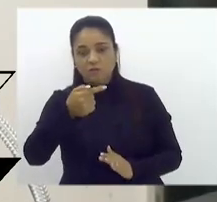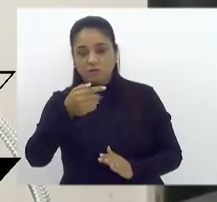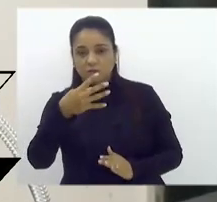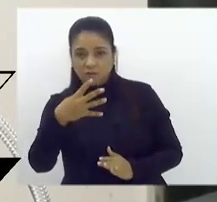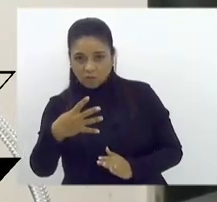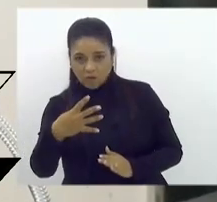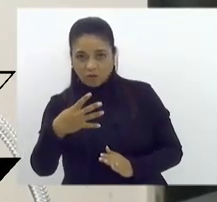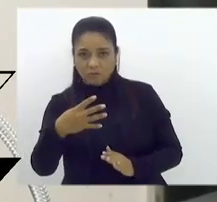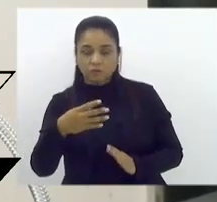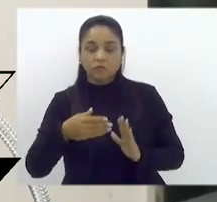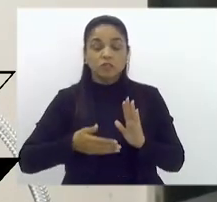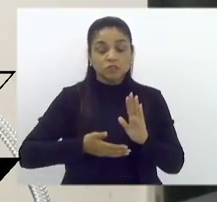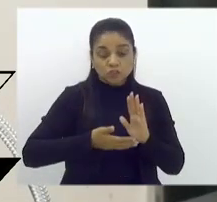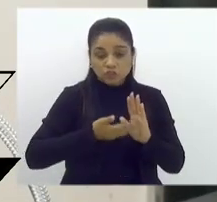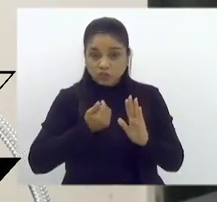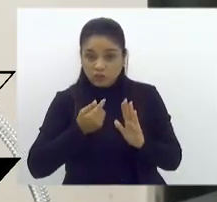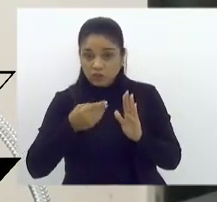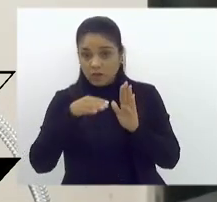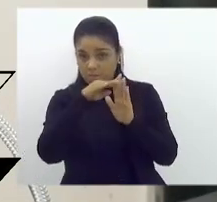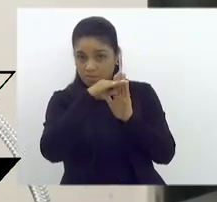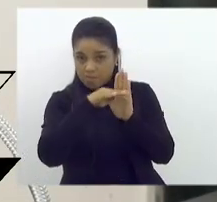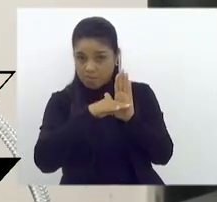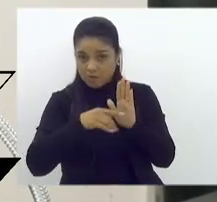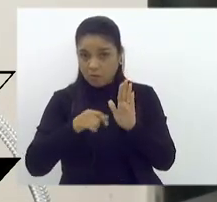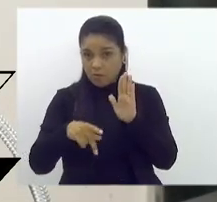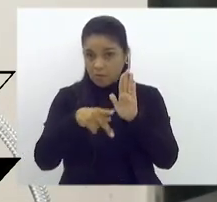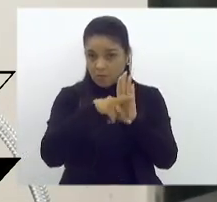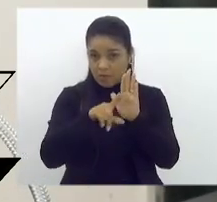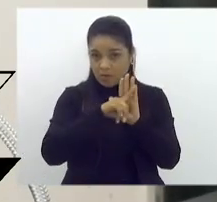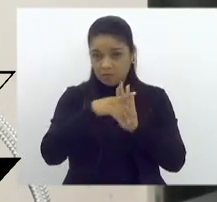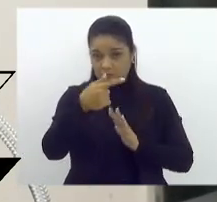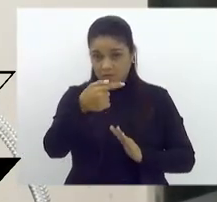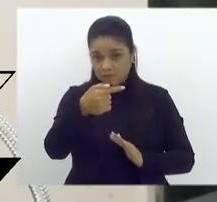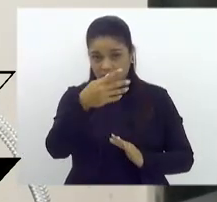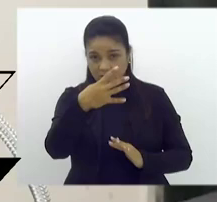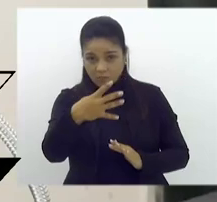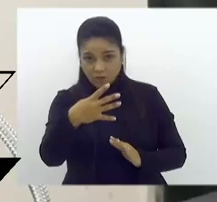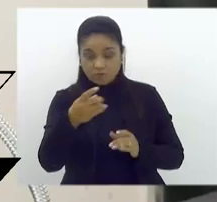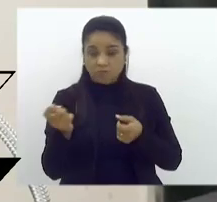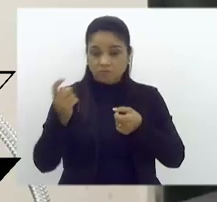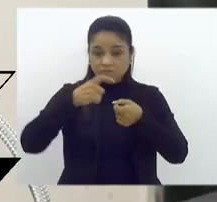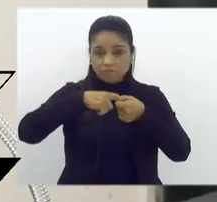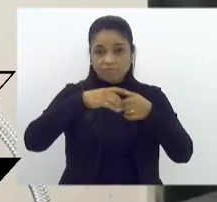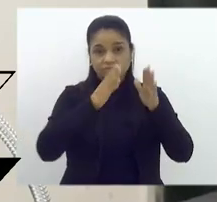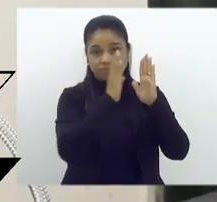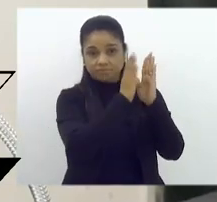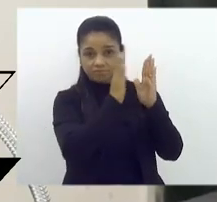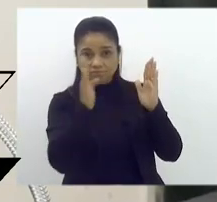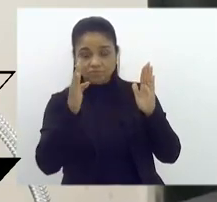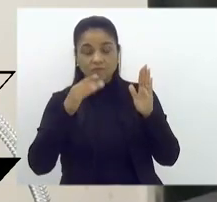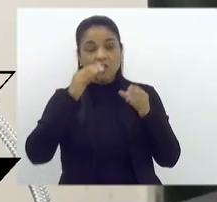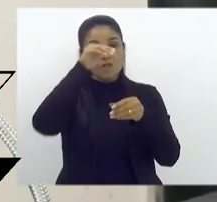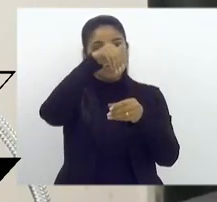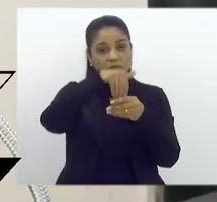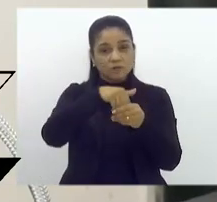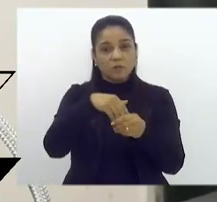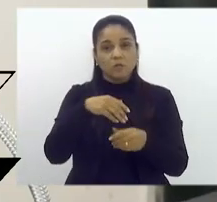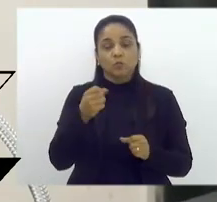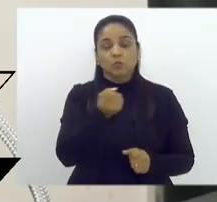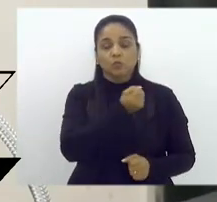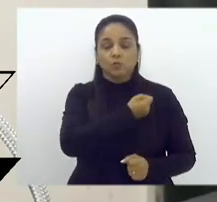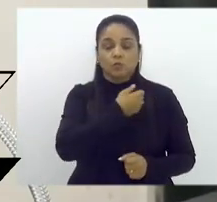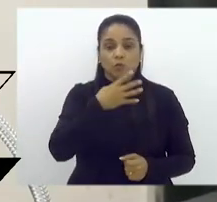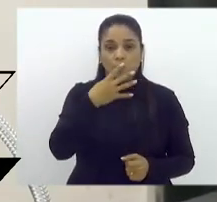está retirado da pauta o 74 e chama os trabalhos à ordem para que a gente vote o PL de número 43 da pauta e